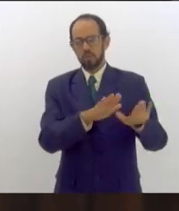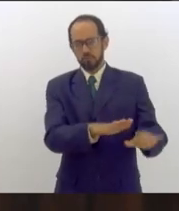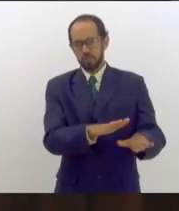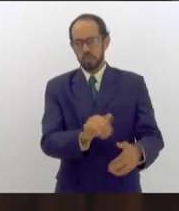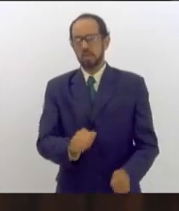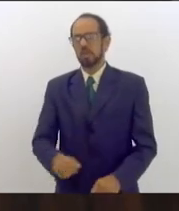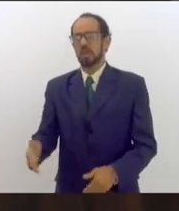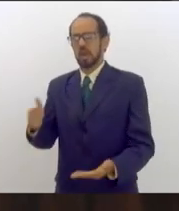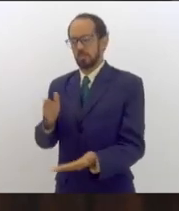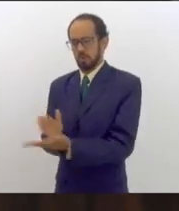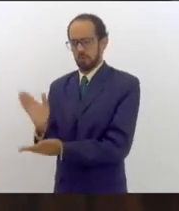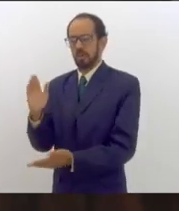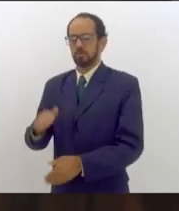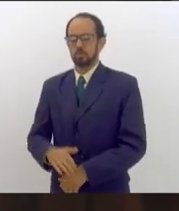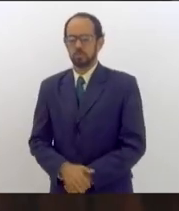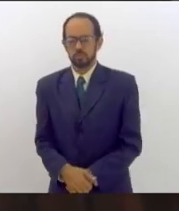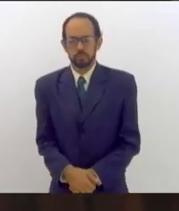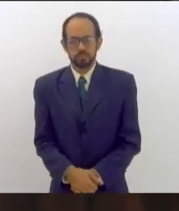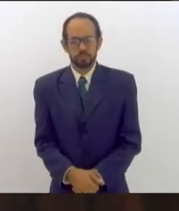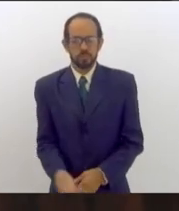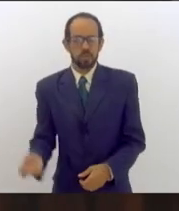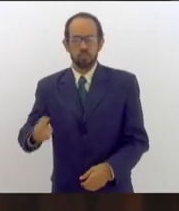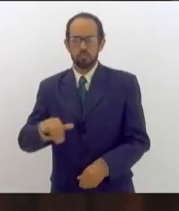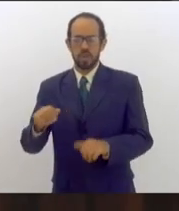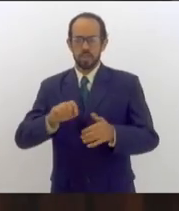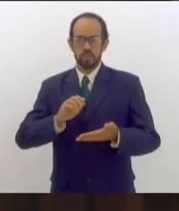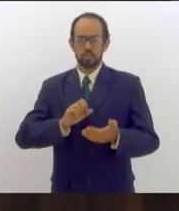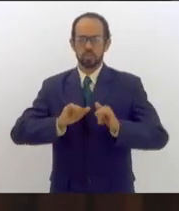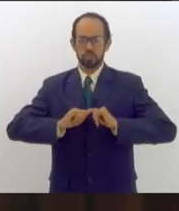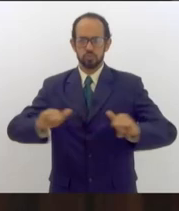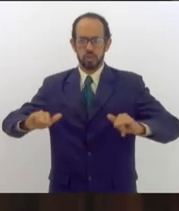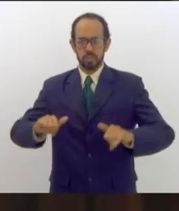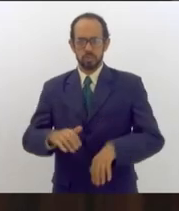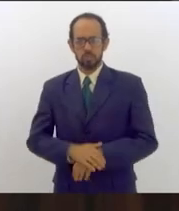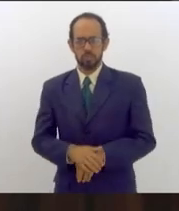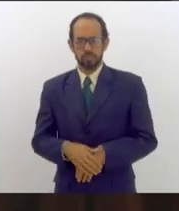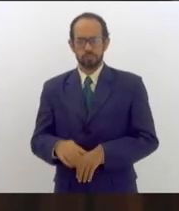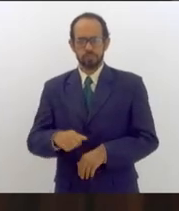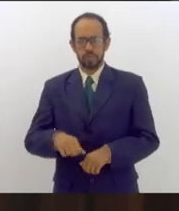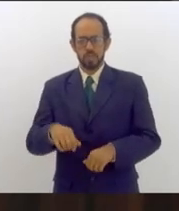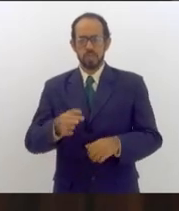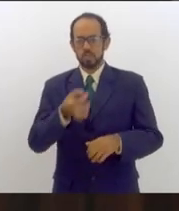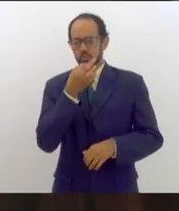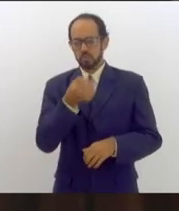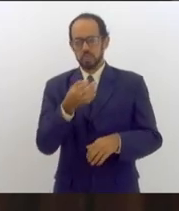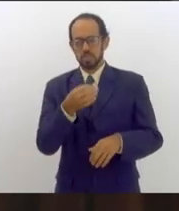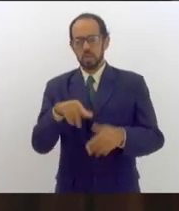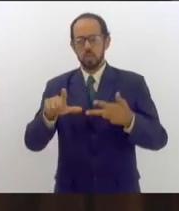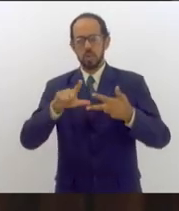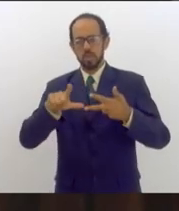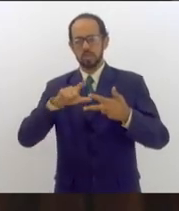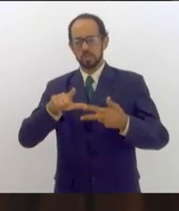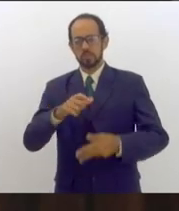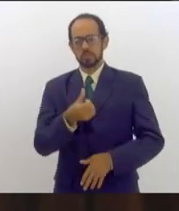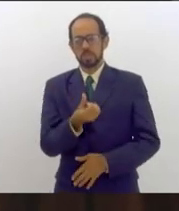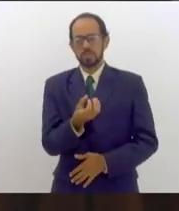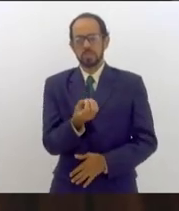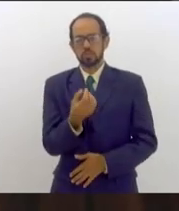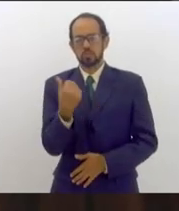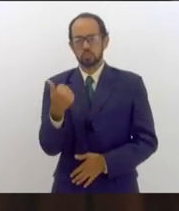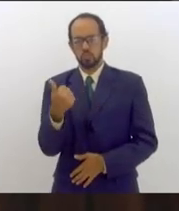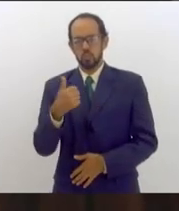permaneça Como estão aprovado vai à promulgação anuncio indicação Legislativa 601 de 22 de autoria